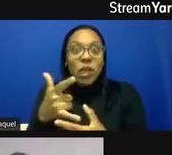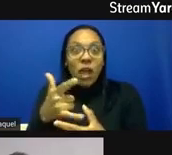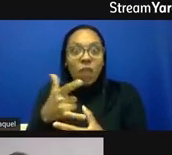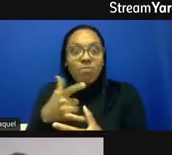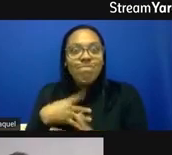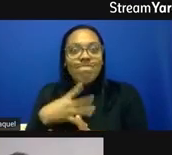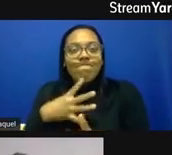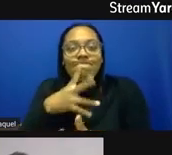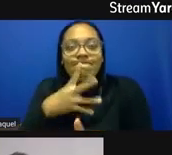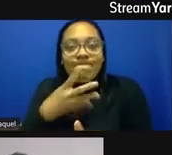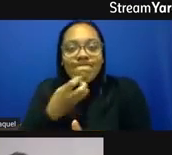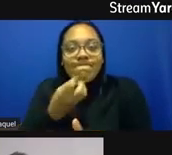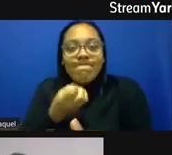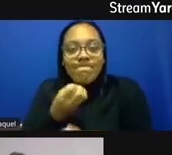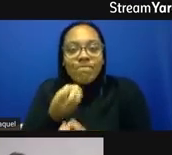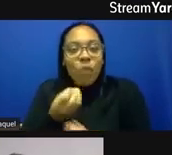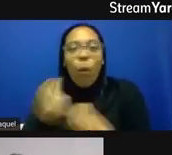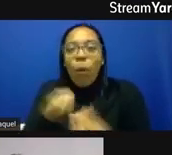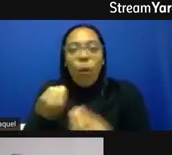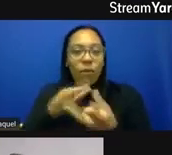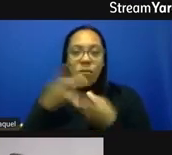assunto e a partir